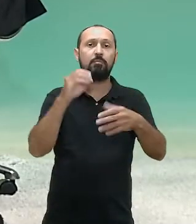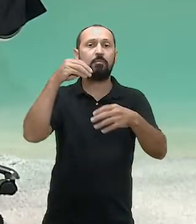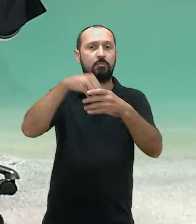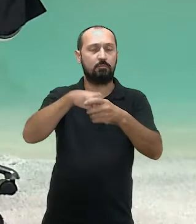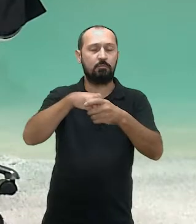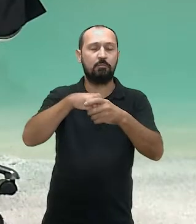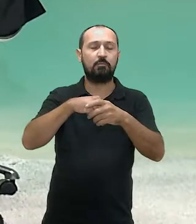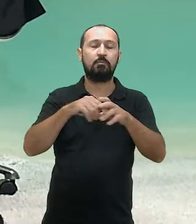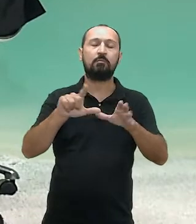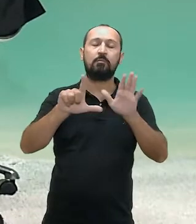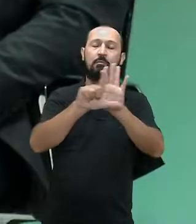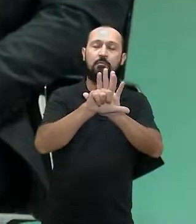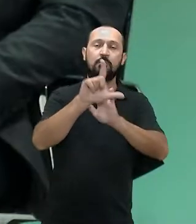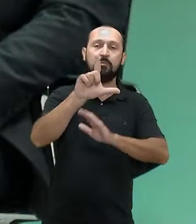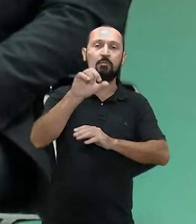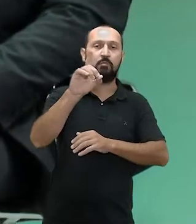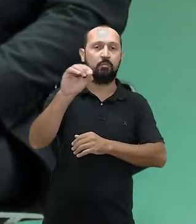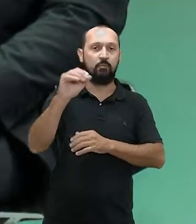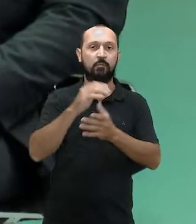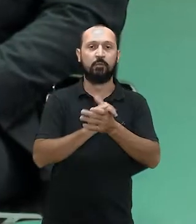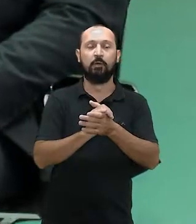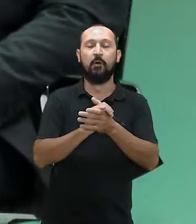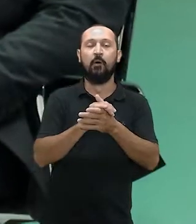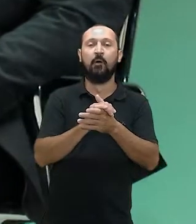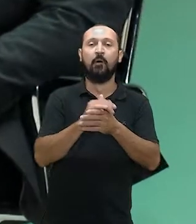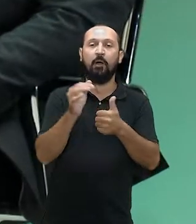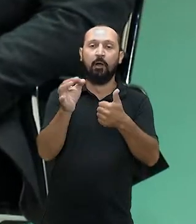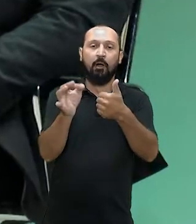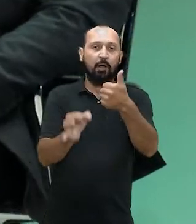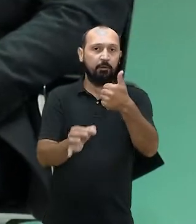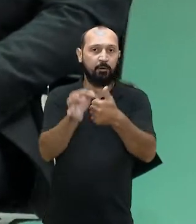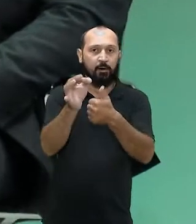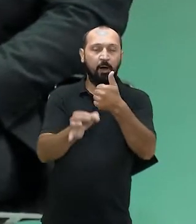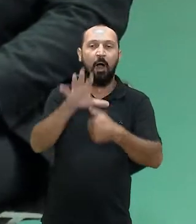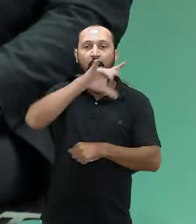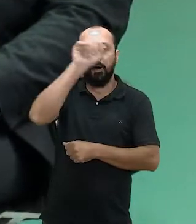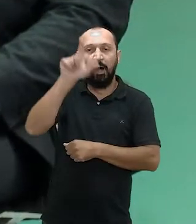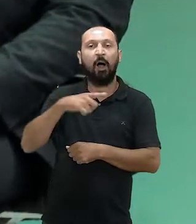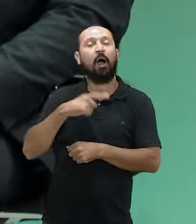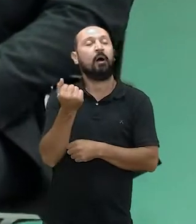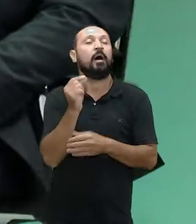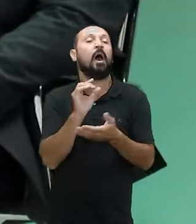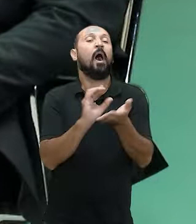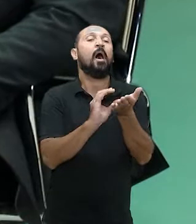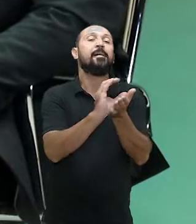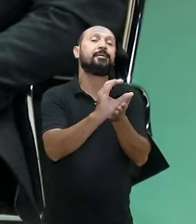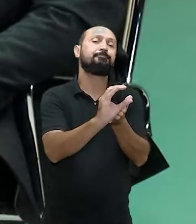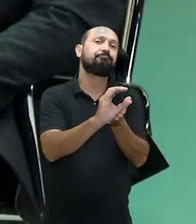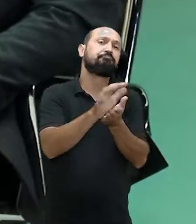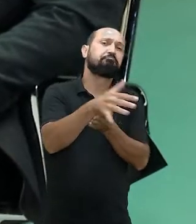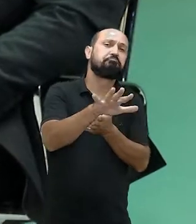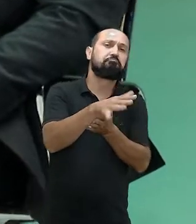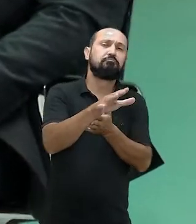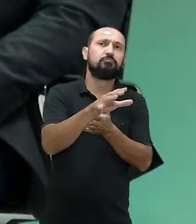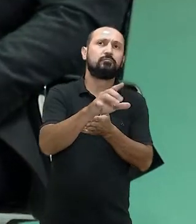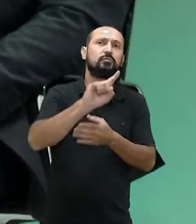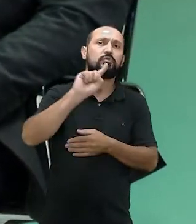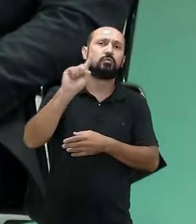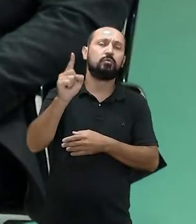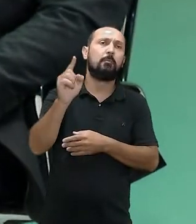na LDO. Ela diz, por exemplo, o Tribunal de Justiça do Mato Grosso do Sul vai ter o limite de